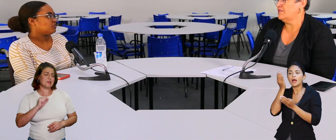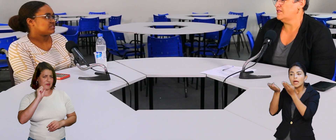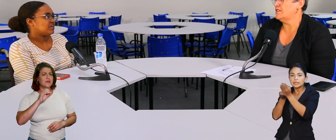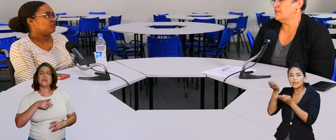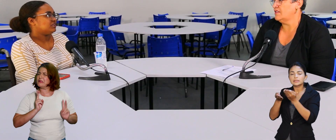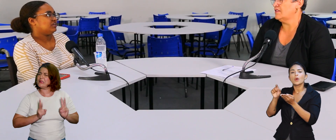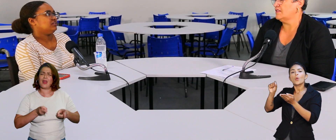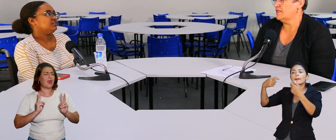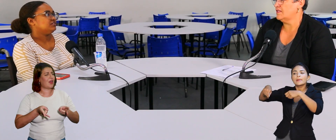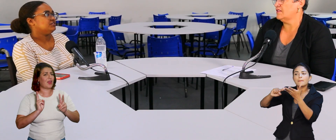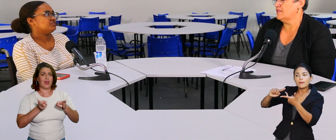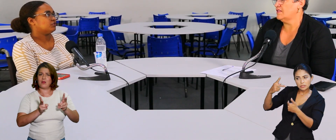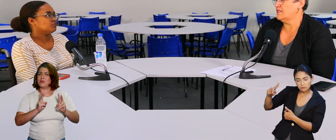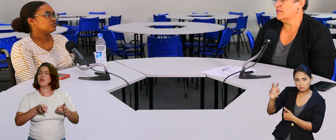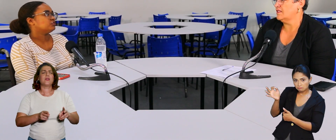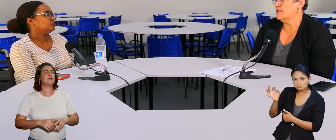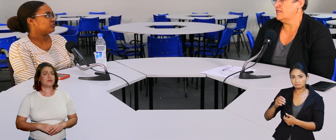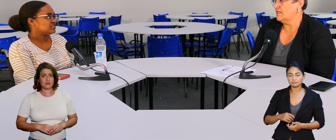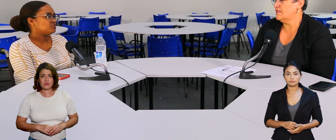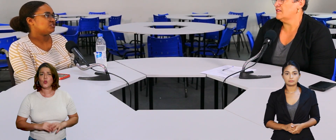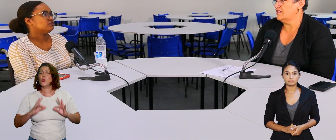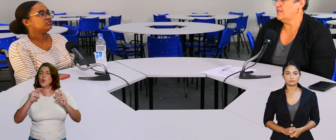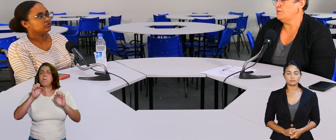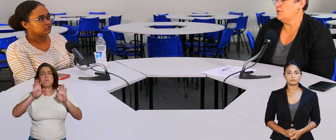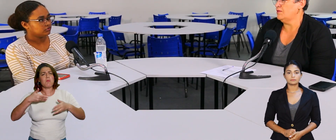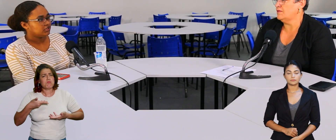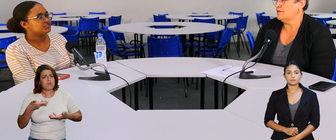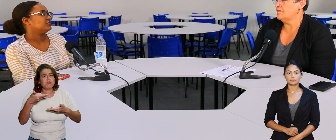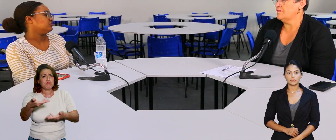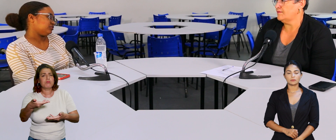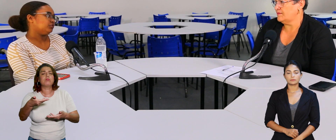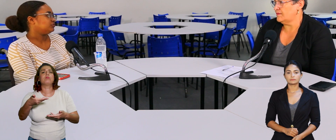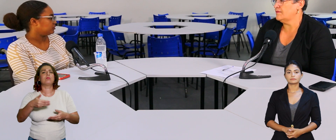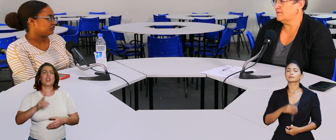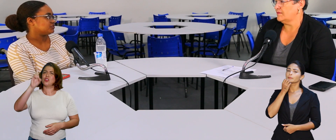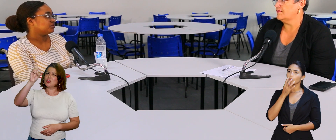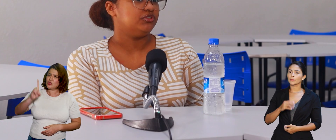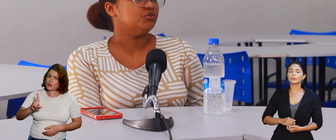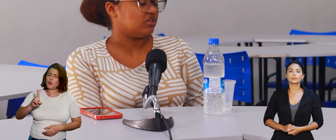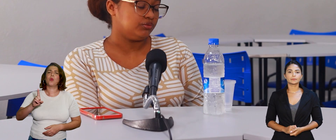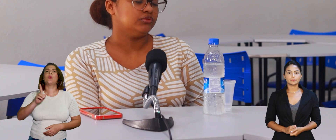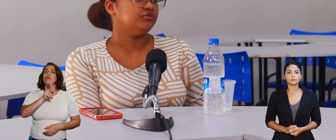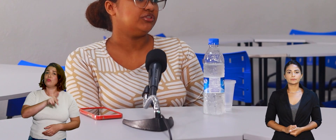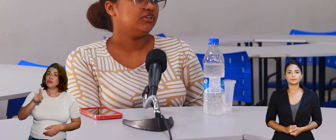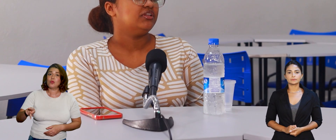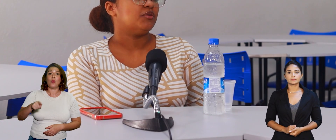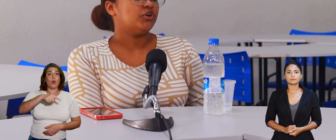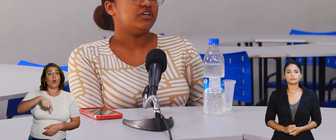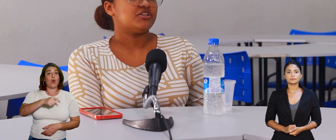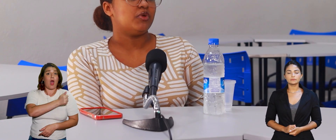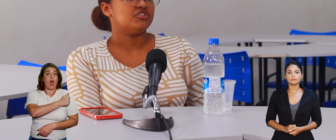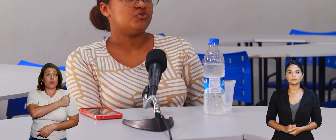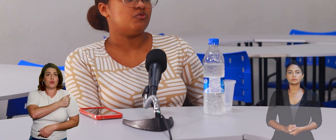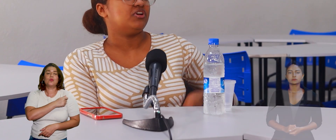necessidades. sempre. Eles foram todos muito receptivos, Que tanto bom. diretores quanto professores, os alunos.